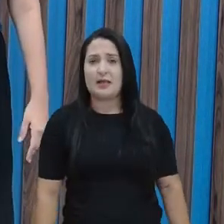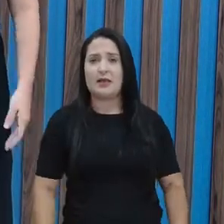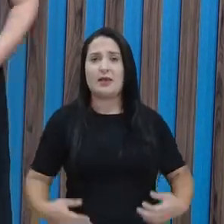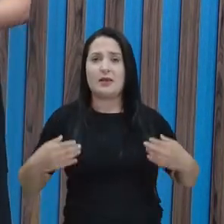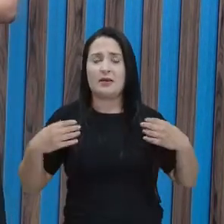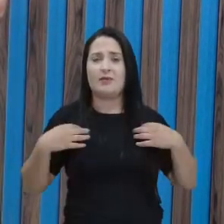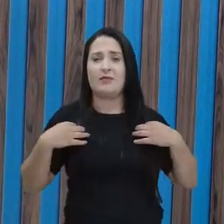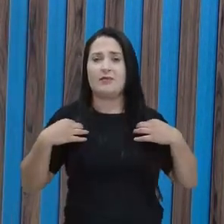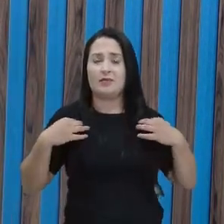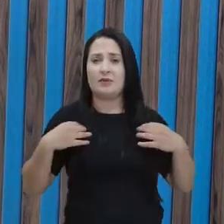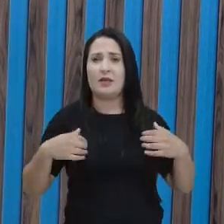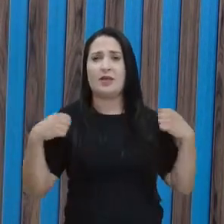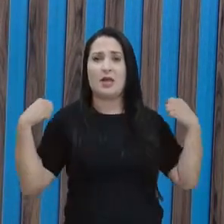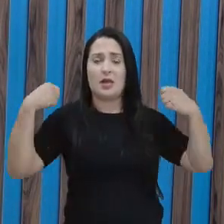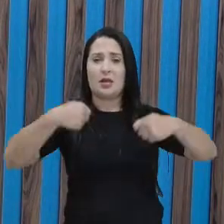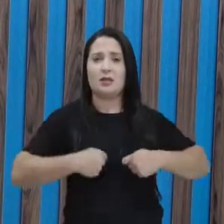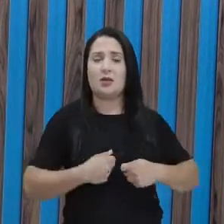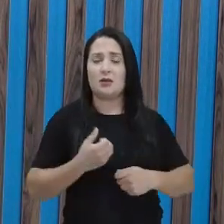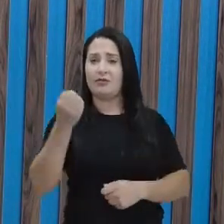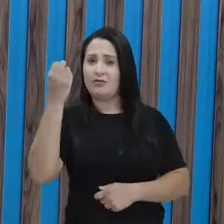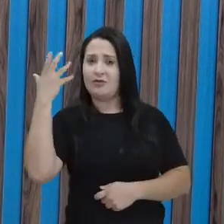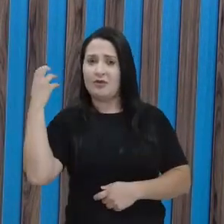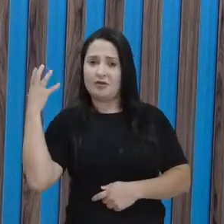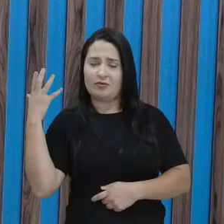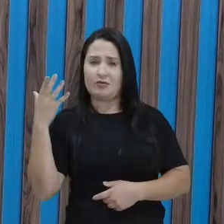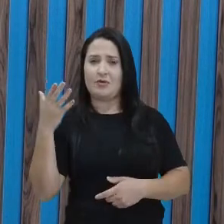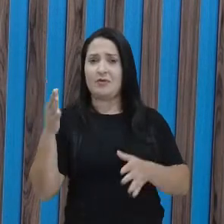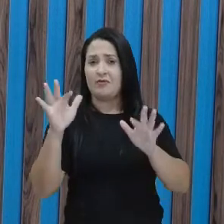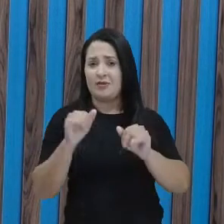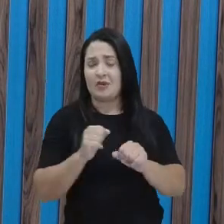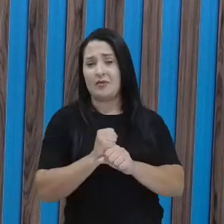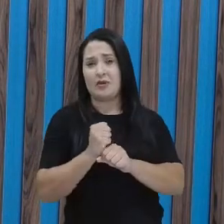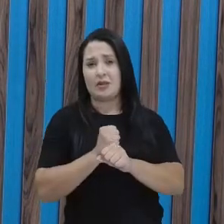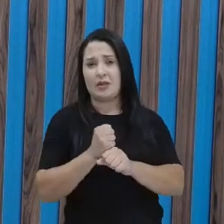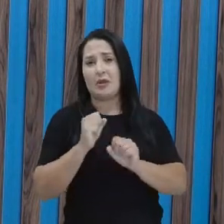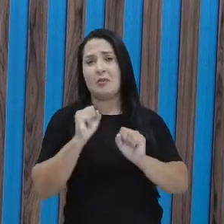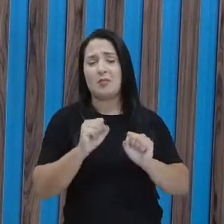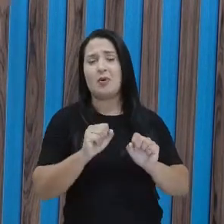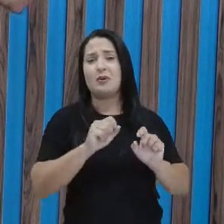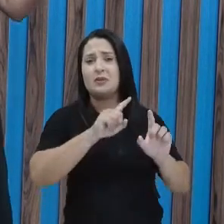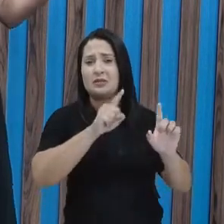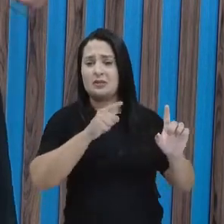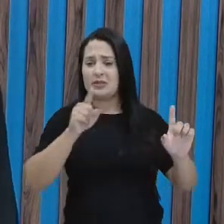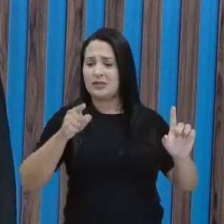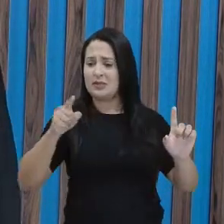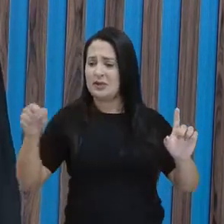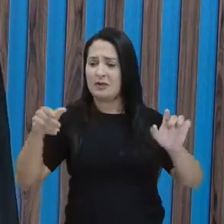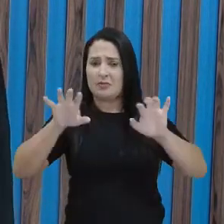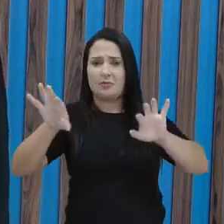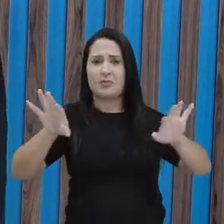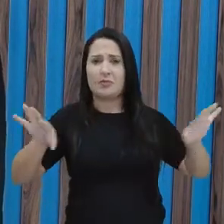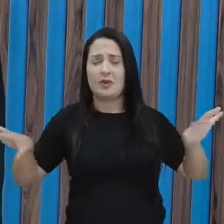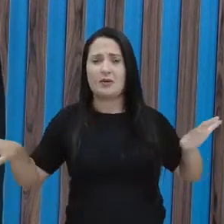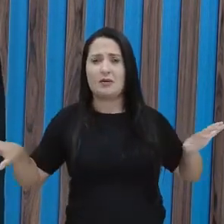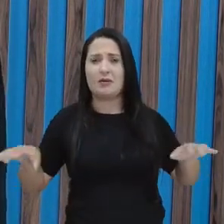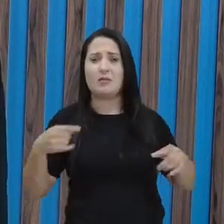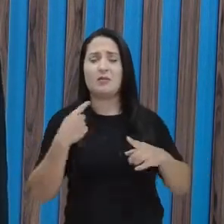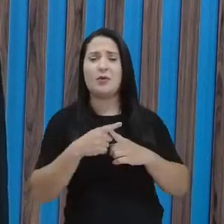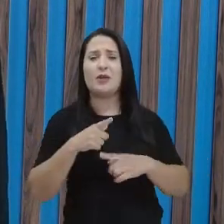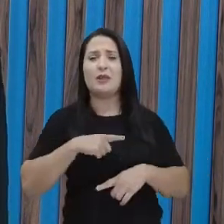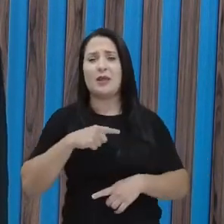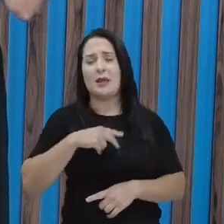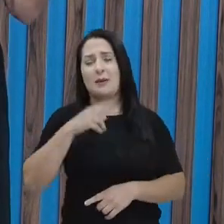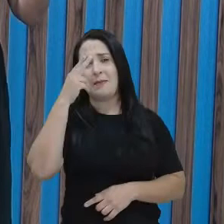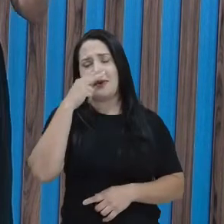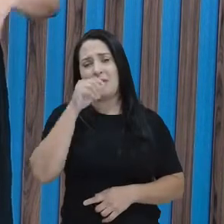final do ano. De novo, eu posso separá-los por vírgula porque são os mesmos, têm a mesma função sintática. Eu